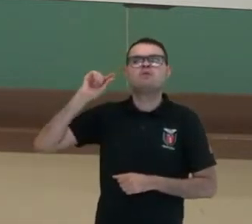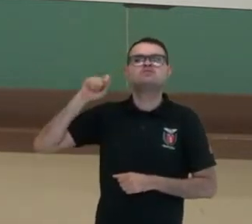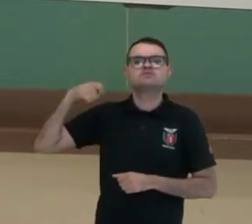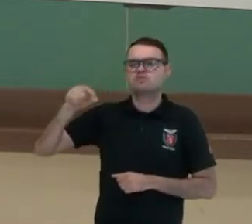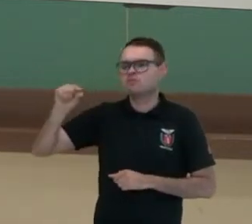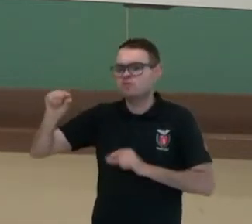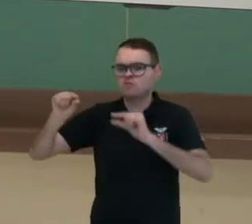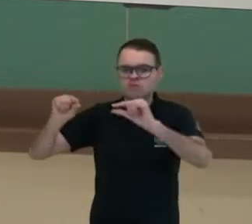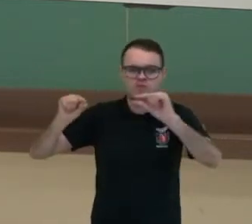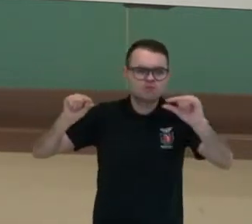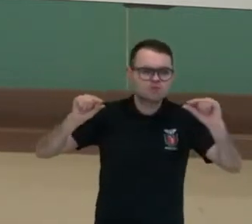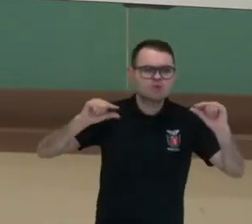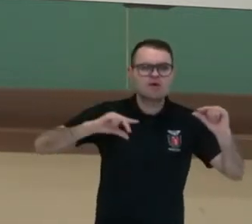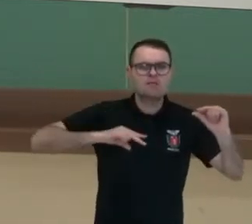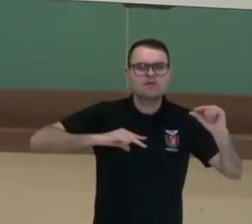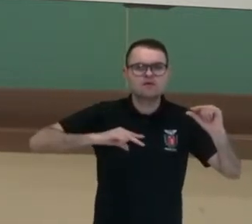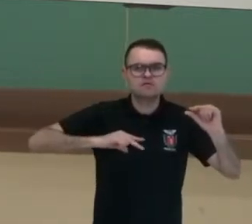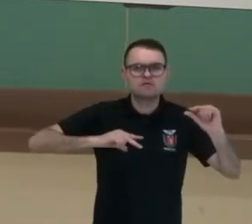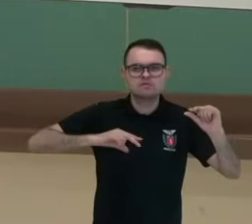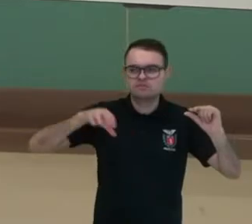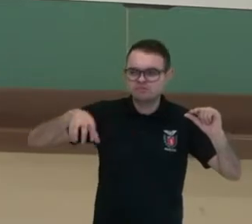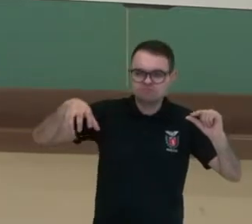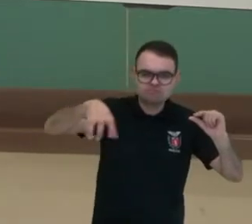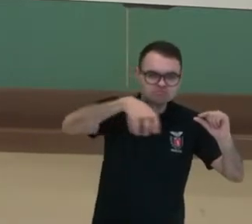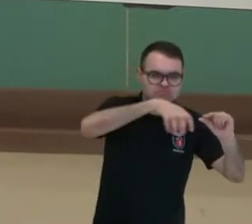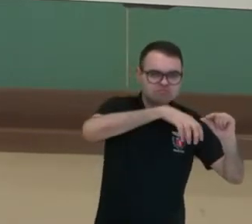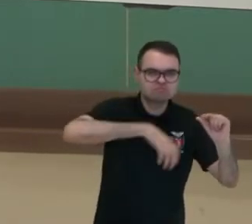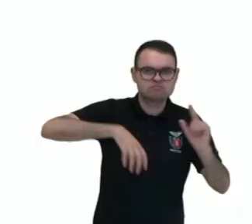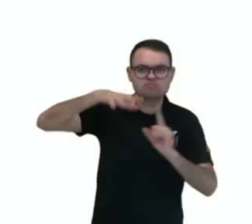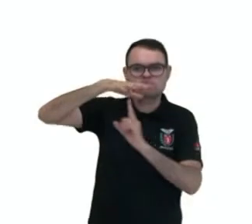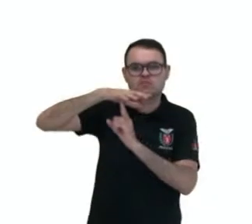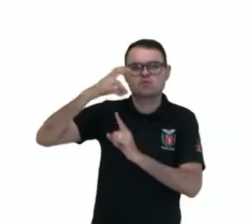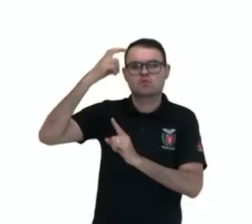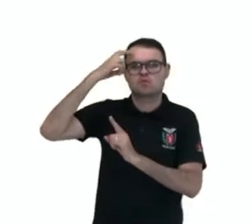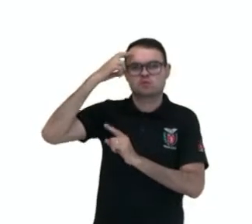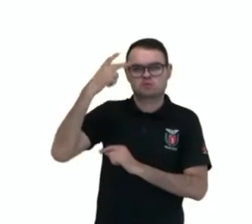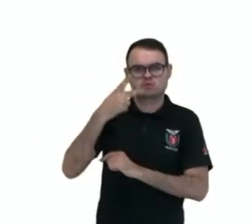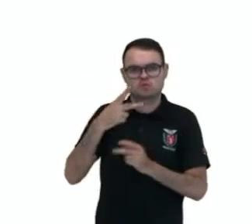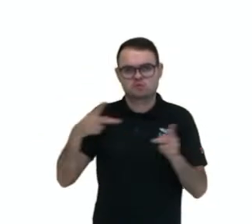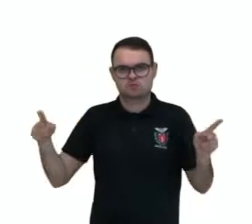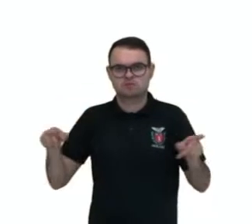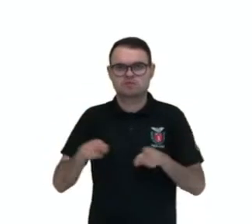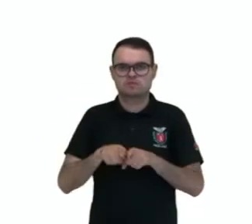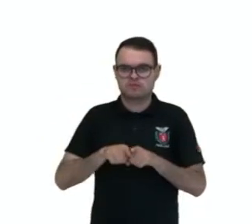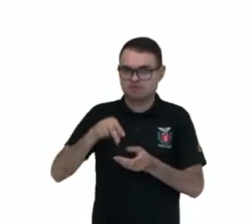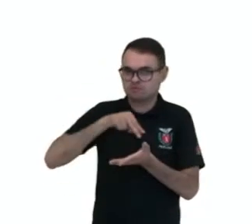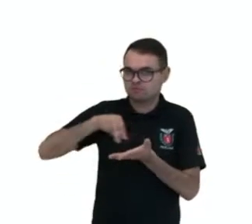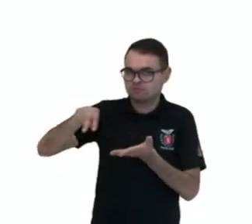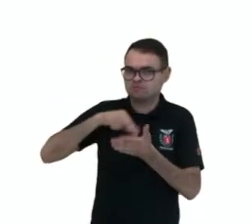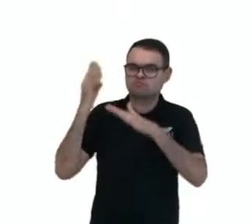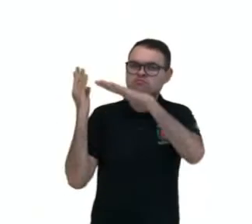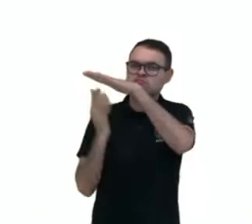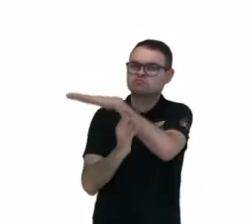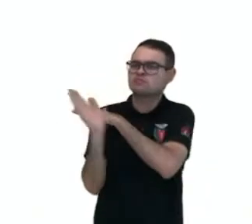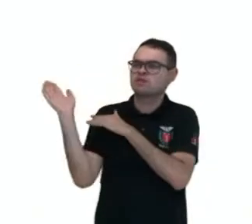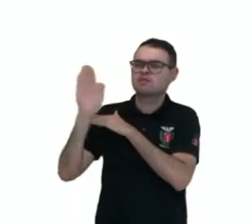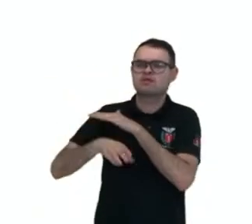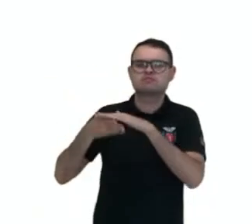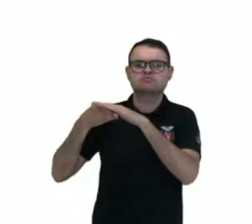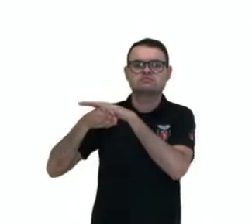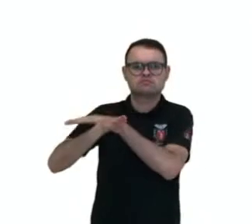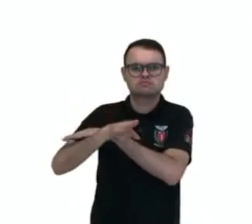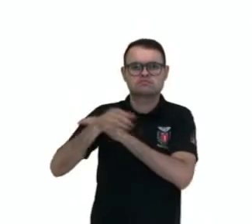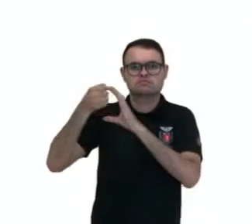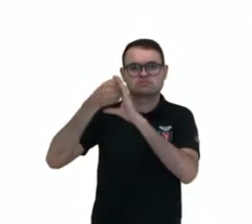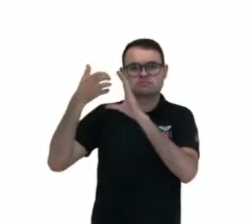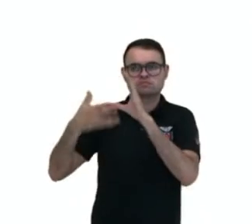particularidades regionais e da cultura do Paraná. A dança. Os imigrantes trouxeram consigo costumes e